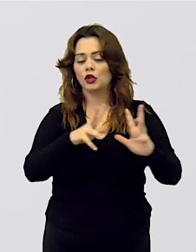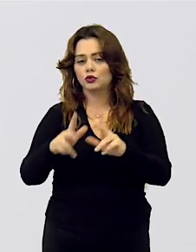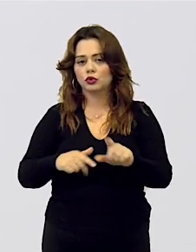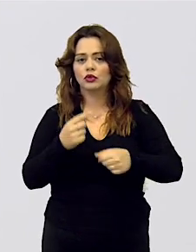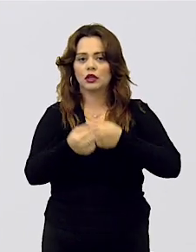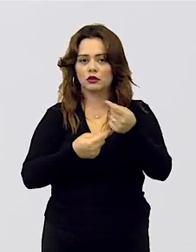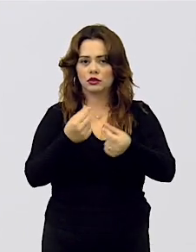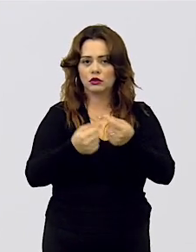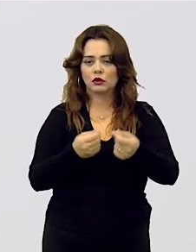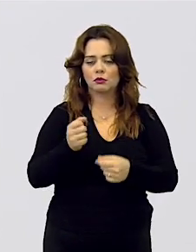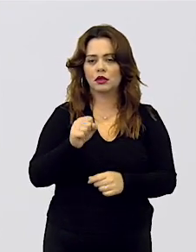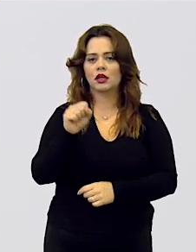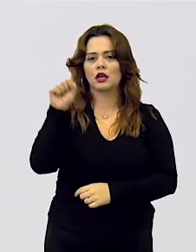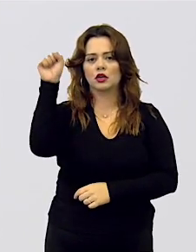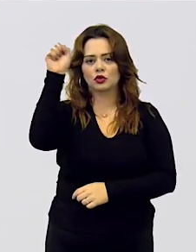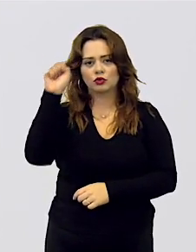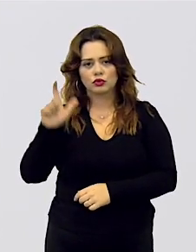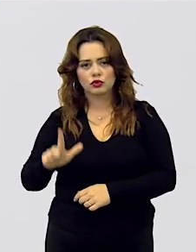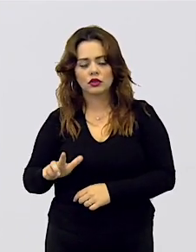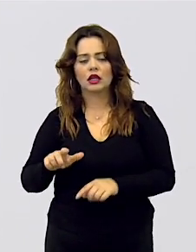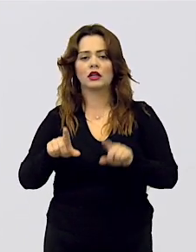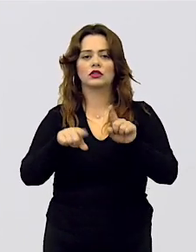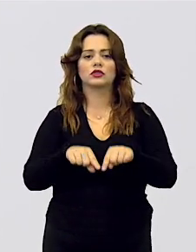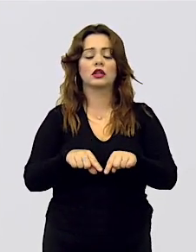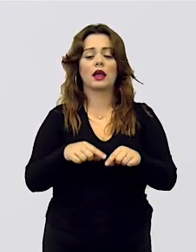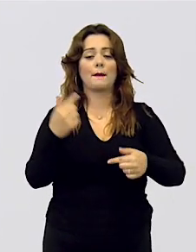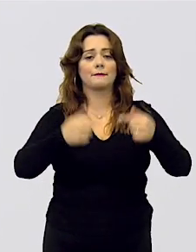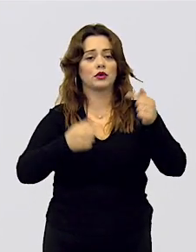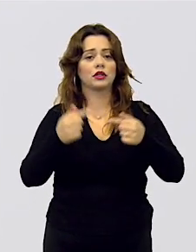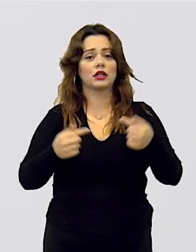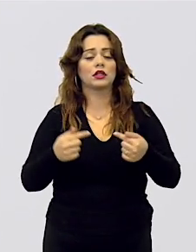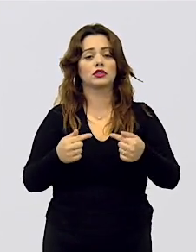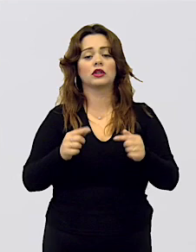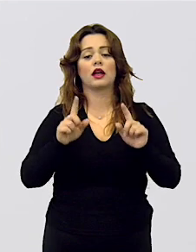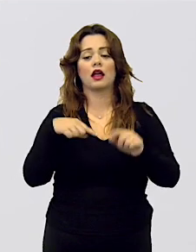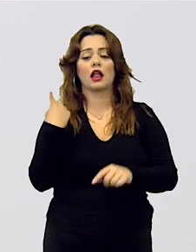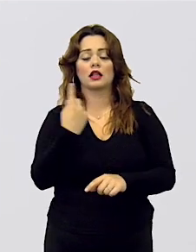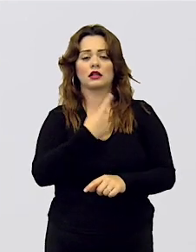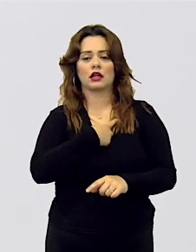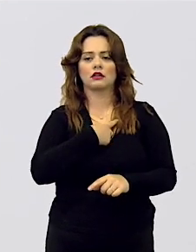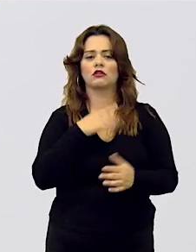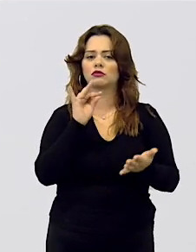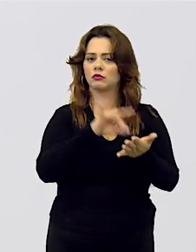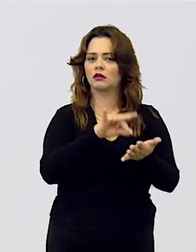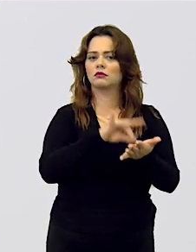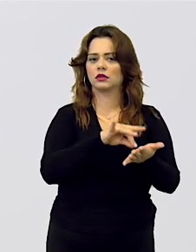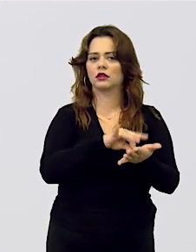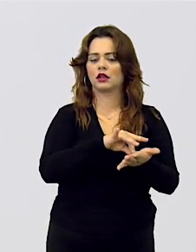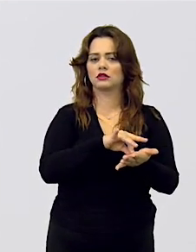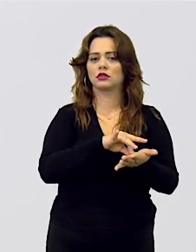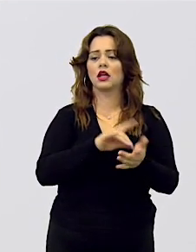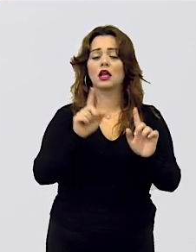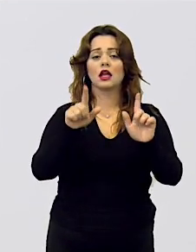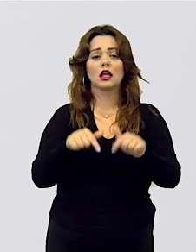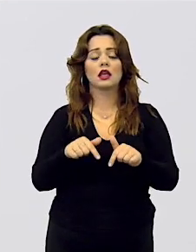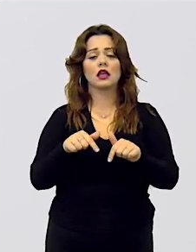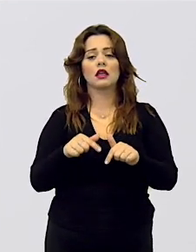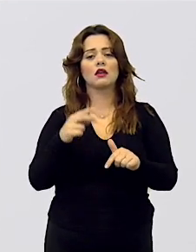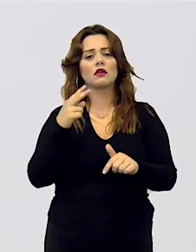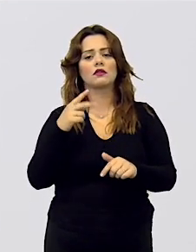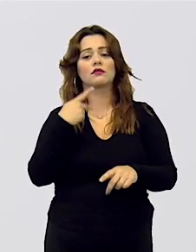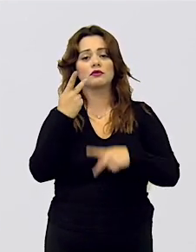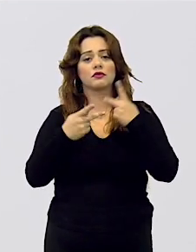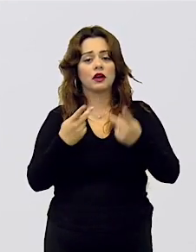econômica do Sudeste Asiático e o crescimento de sua importância política é já para nós uma realidade ressalto ainda